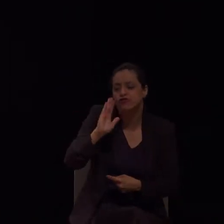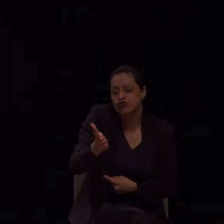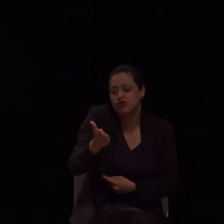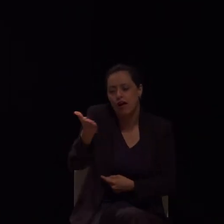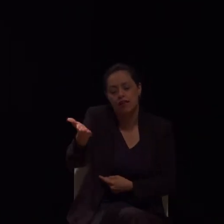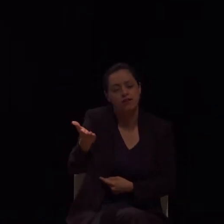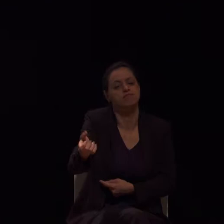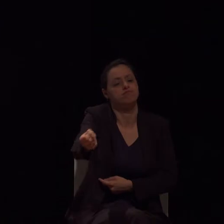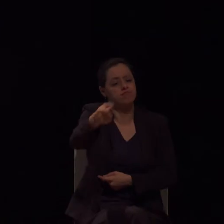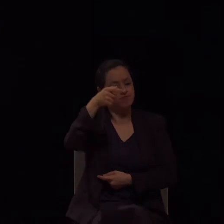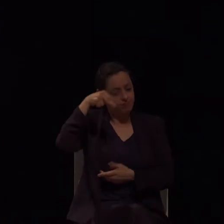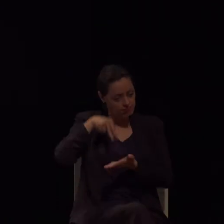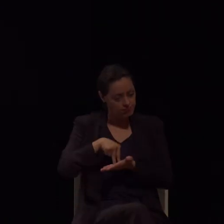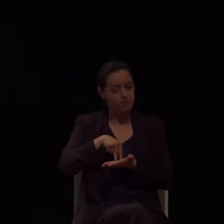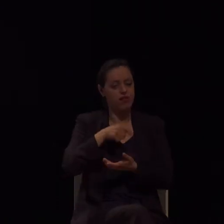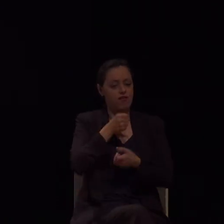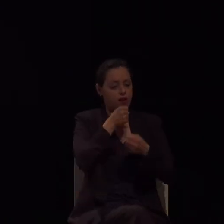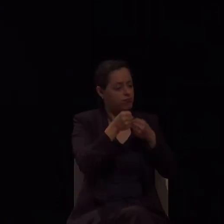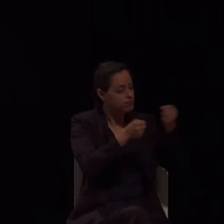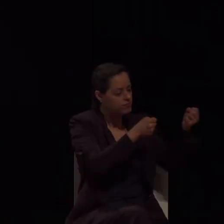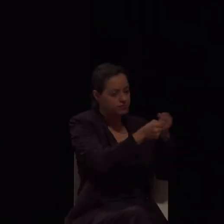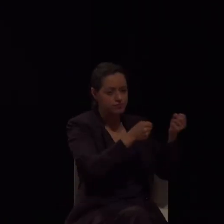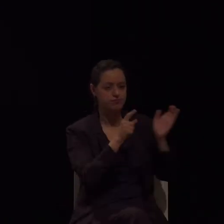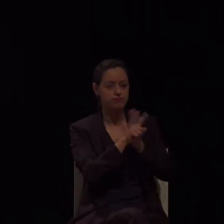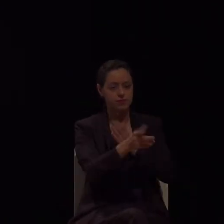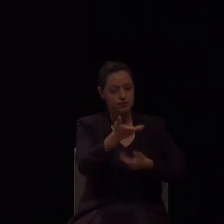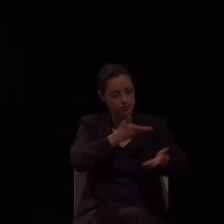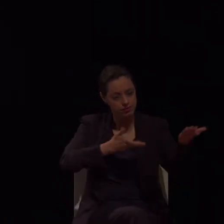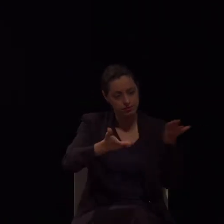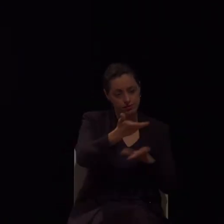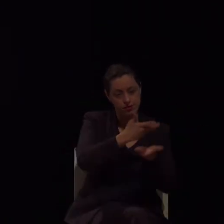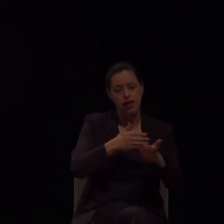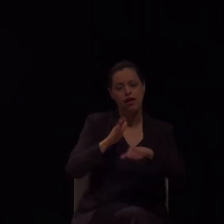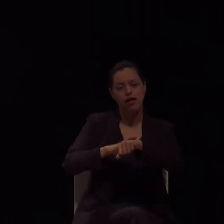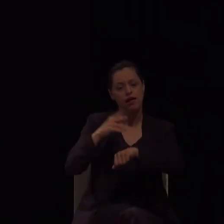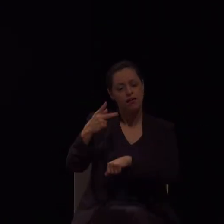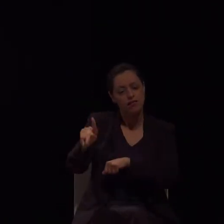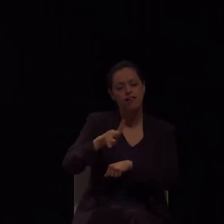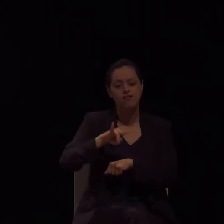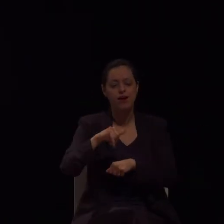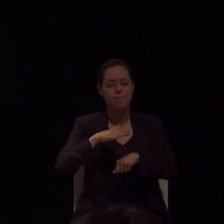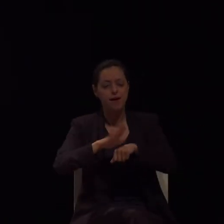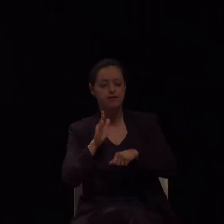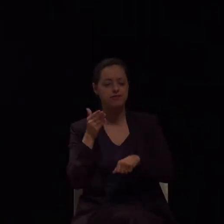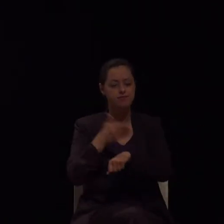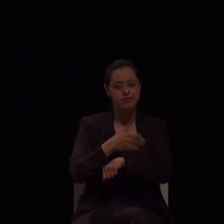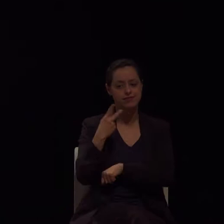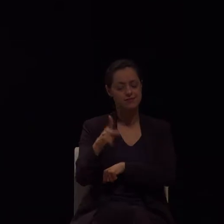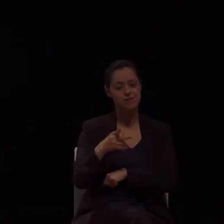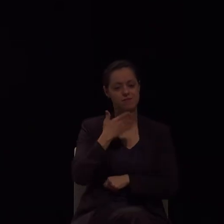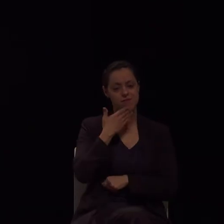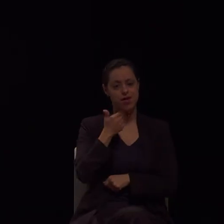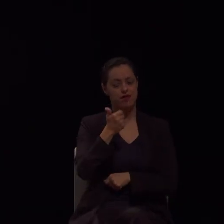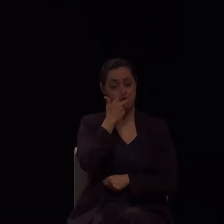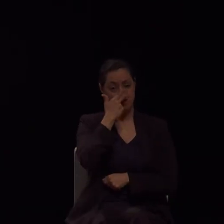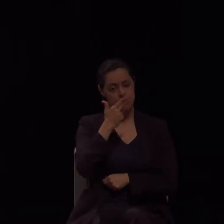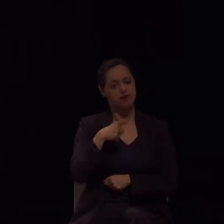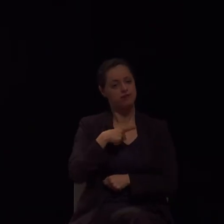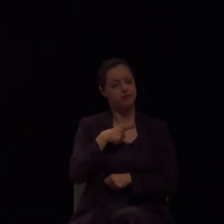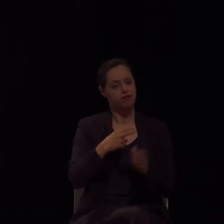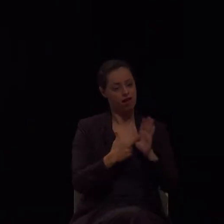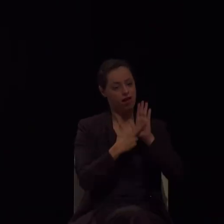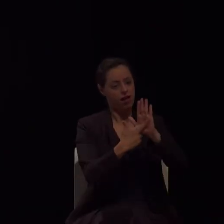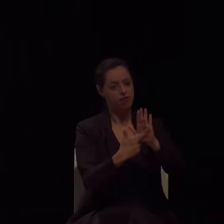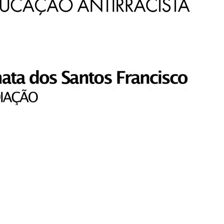hoje porque a gente sabe que com certeza vai ter muito mais a contribuir no sentido de direcionar participar e numa no sentido de representatividade acredito também